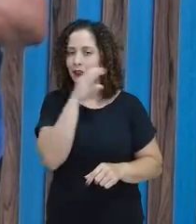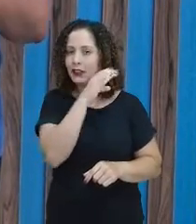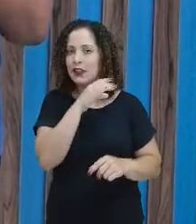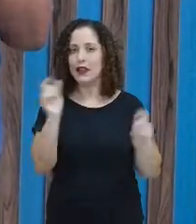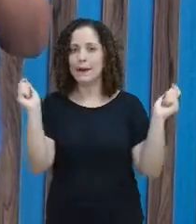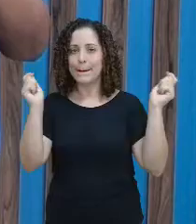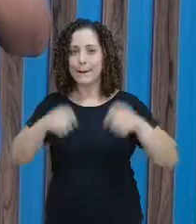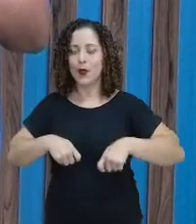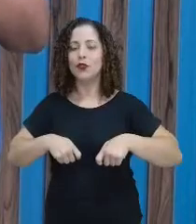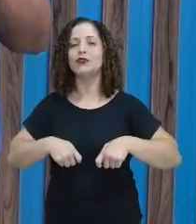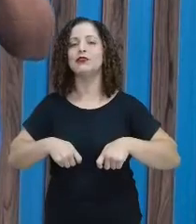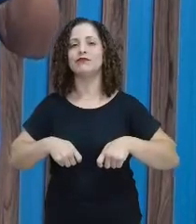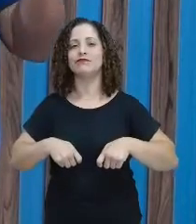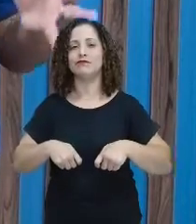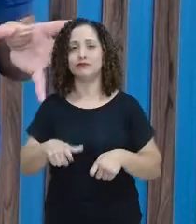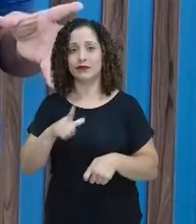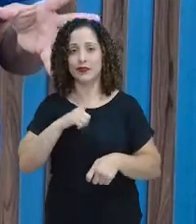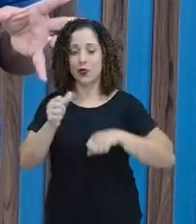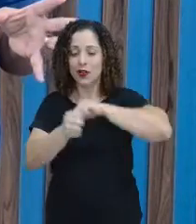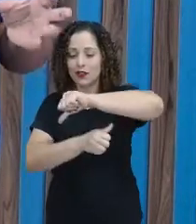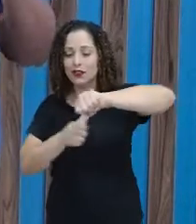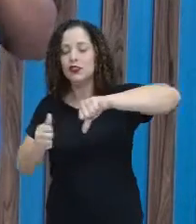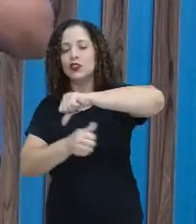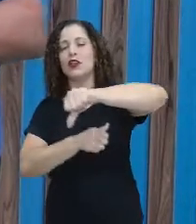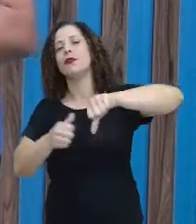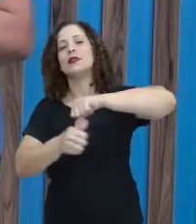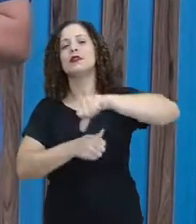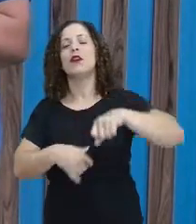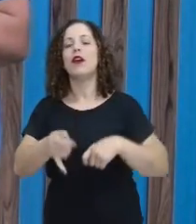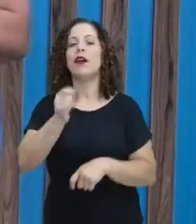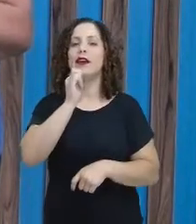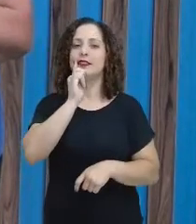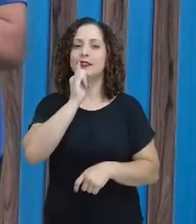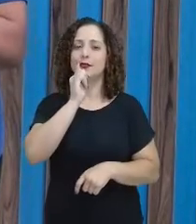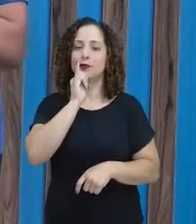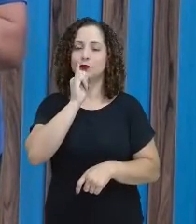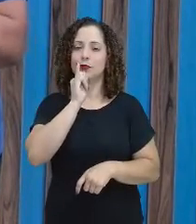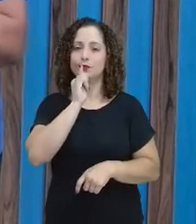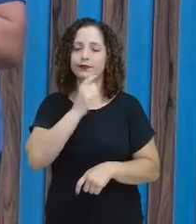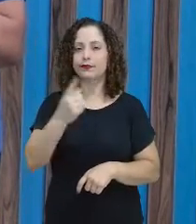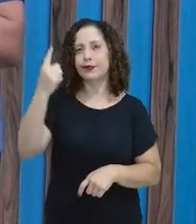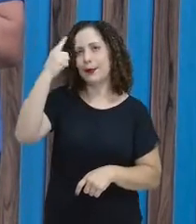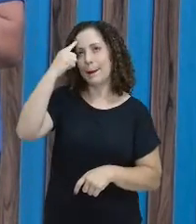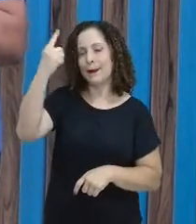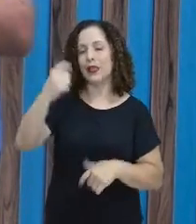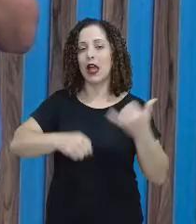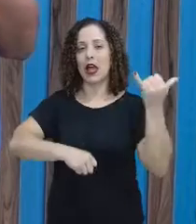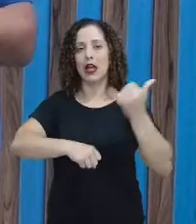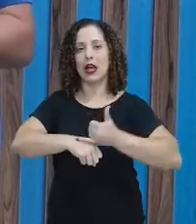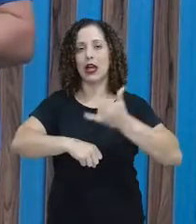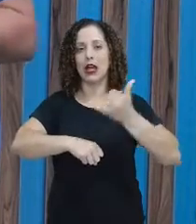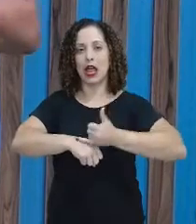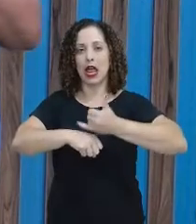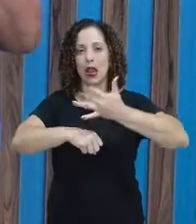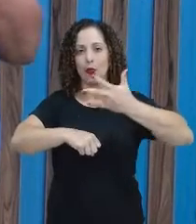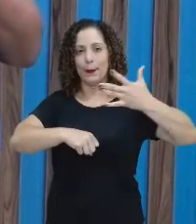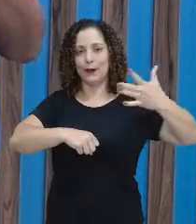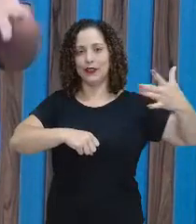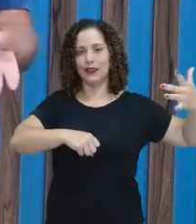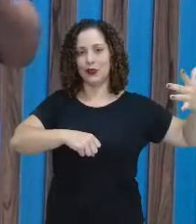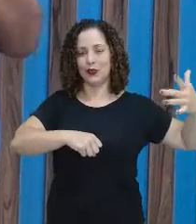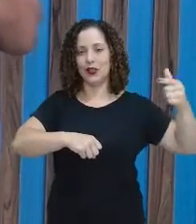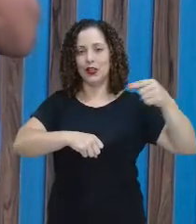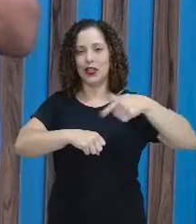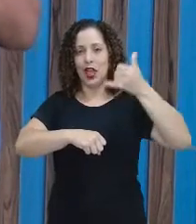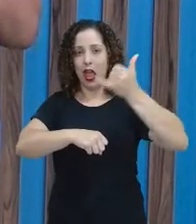pode sofrer uma transformação. Por exemplo, vamos pensar no alumínio. O alumínio é um material que, ao